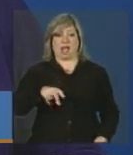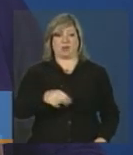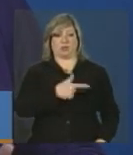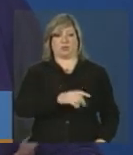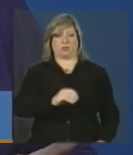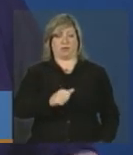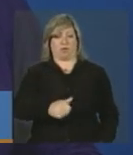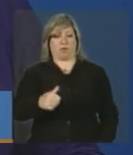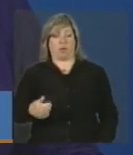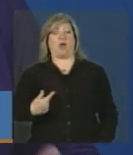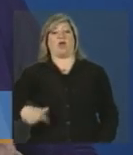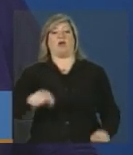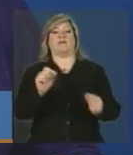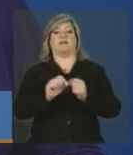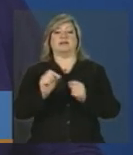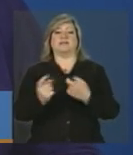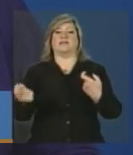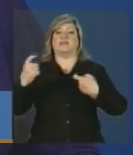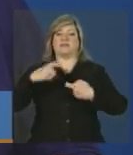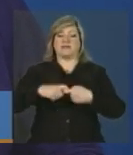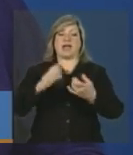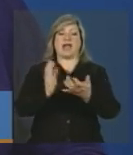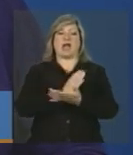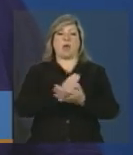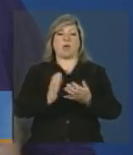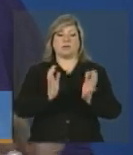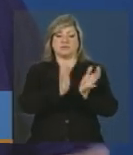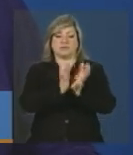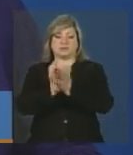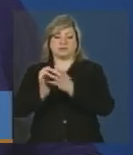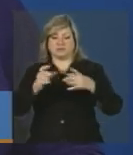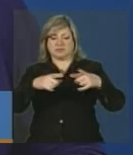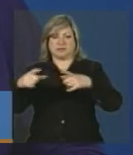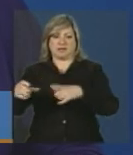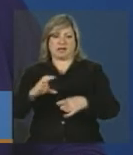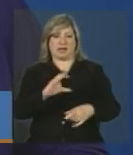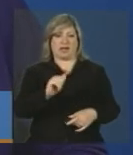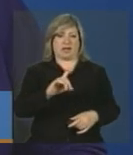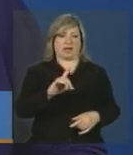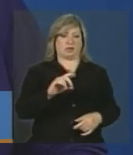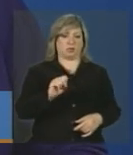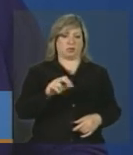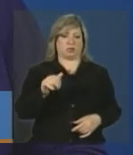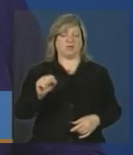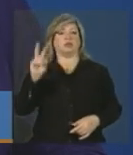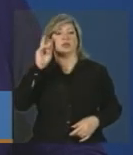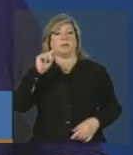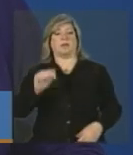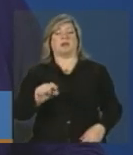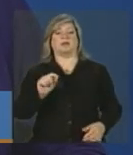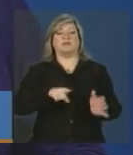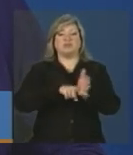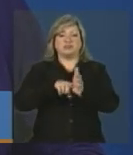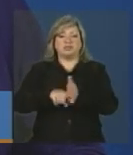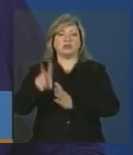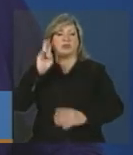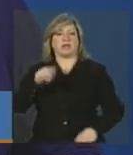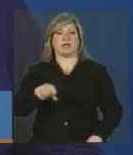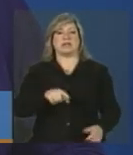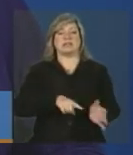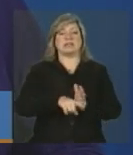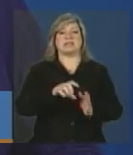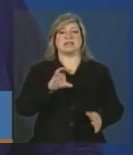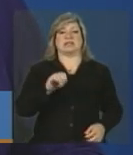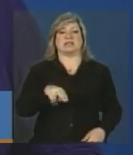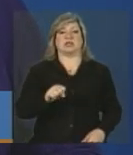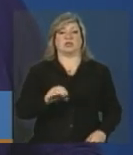vinculou alguns campos do CadSuas aos questionários do Censo Suas. Então, um deles